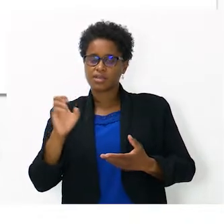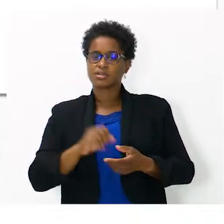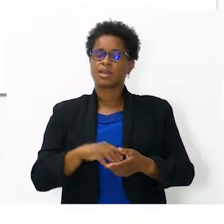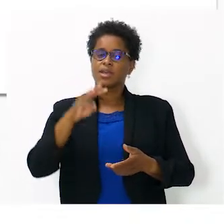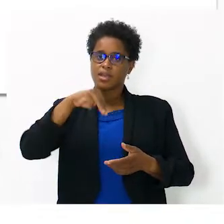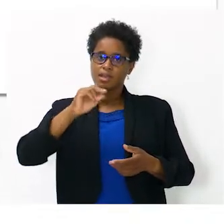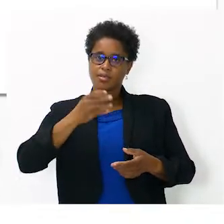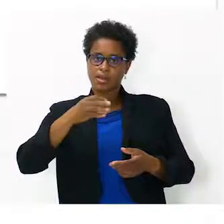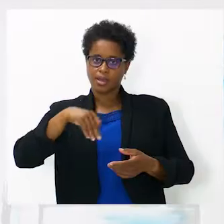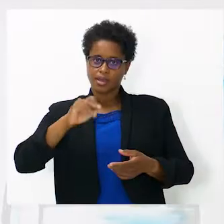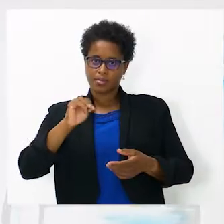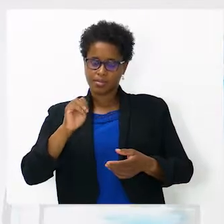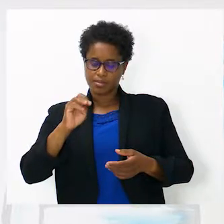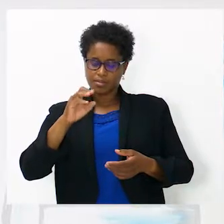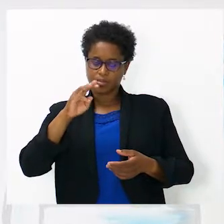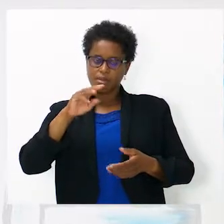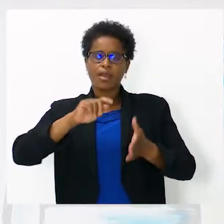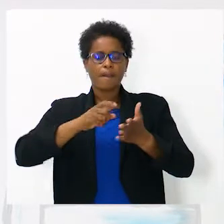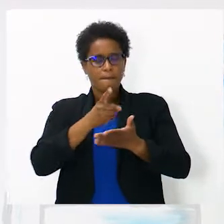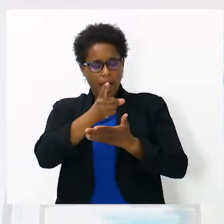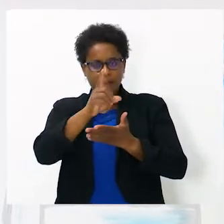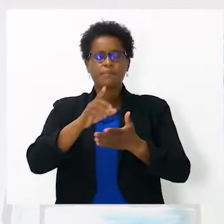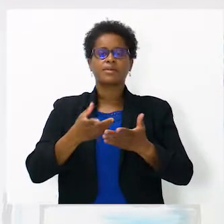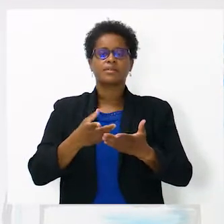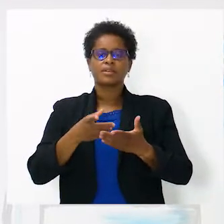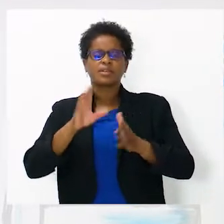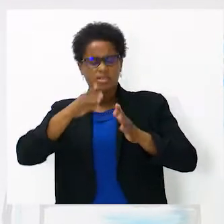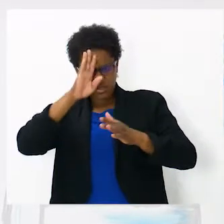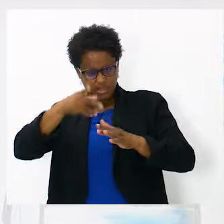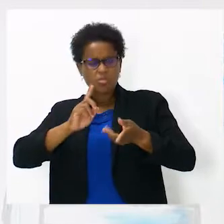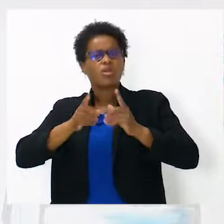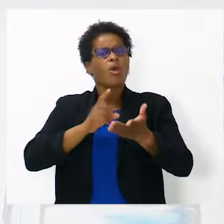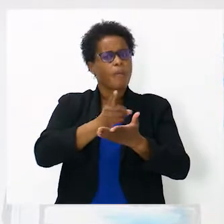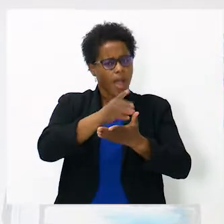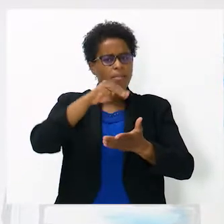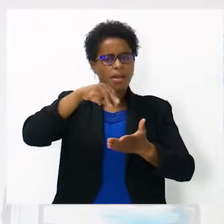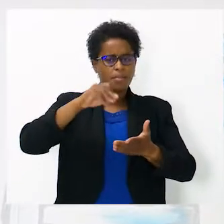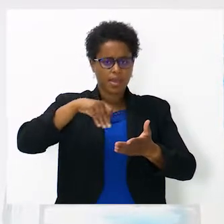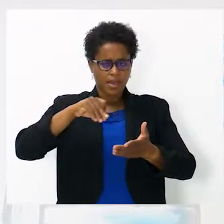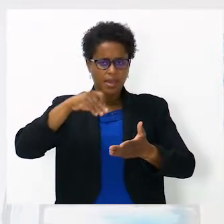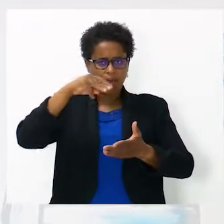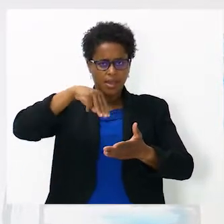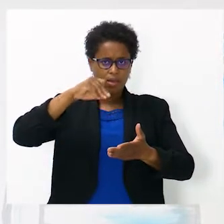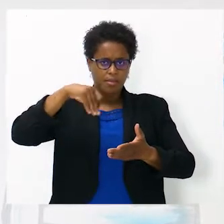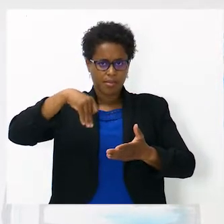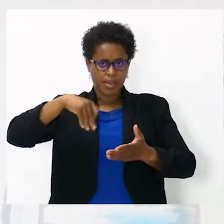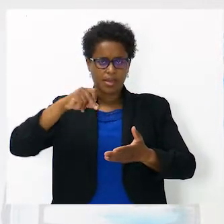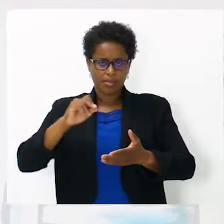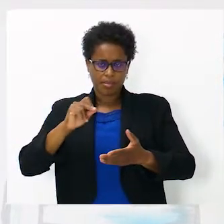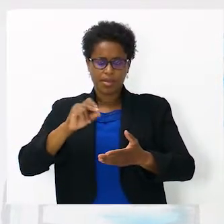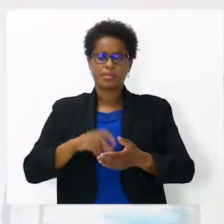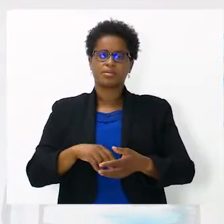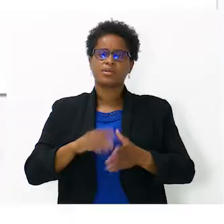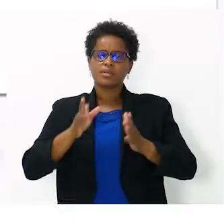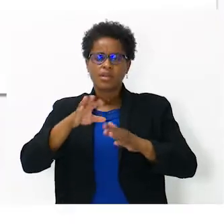e mapas. Certamente já sabem o que é um mapa, mapa de tesouro. Vamos falar hoje